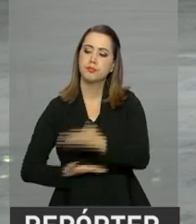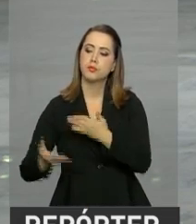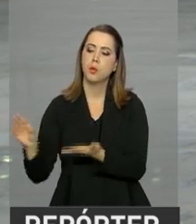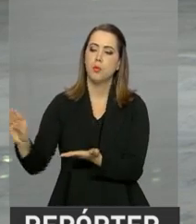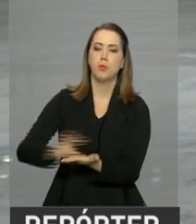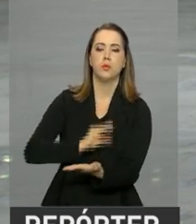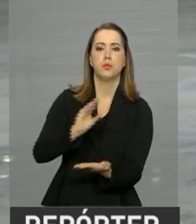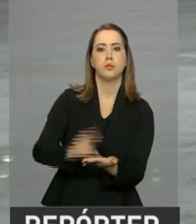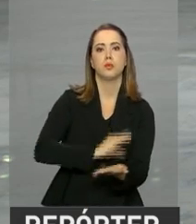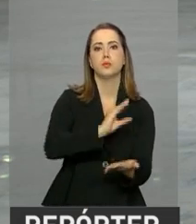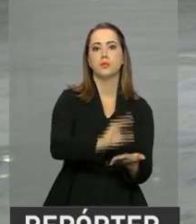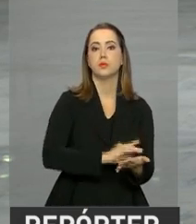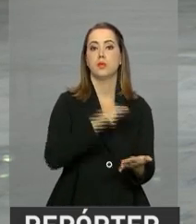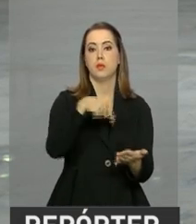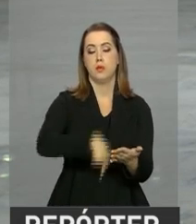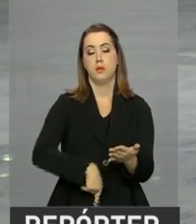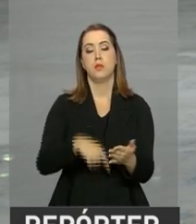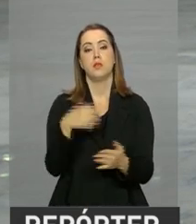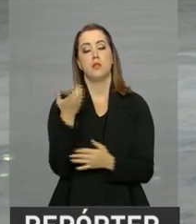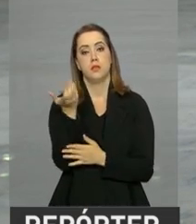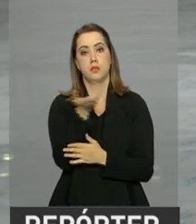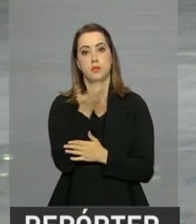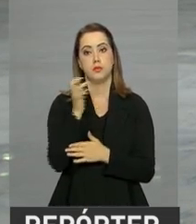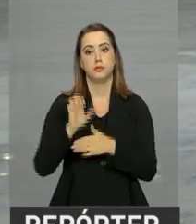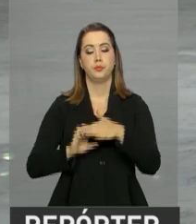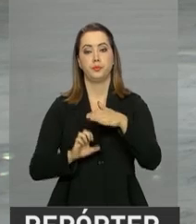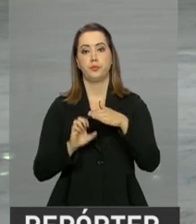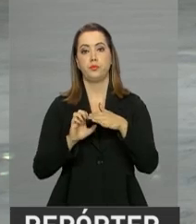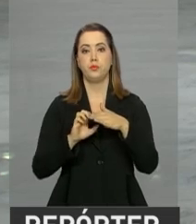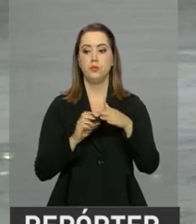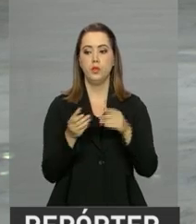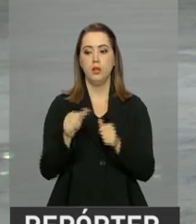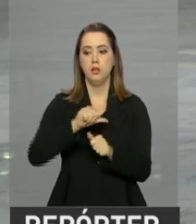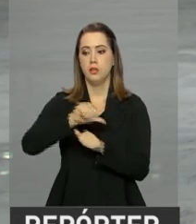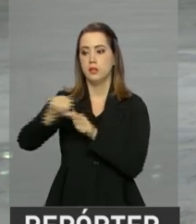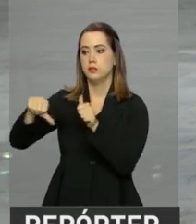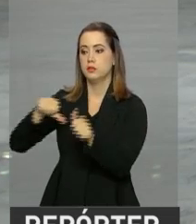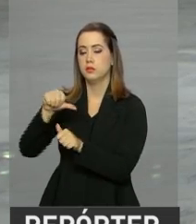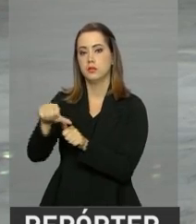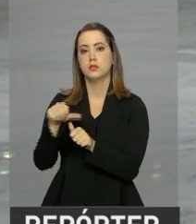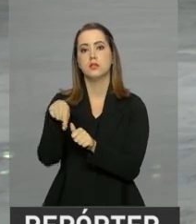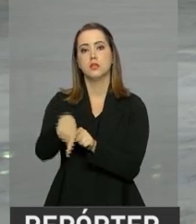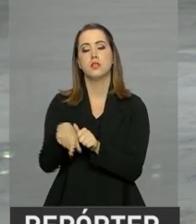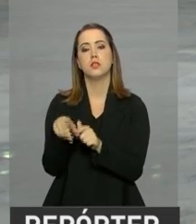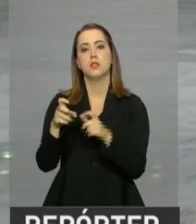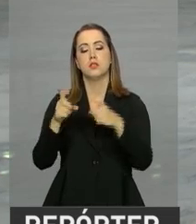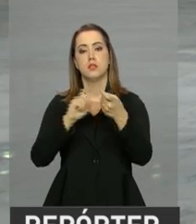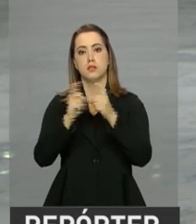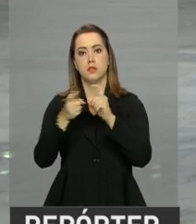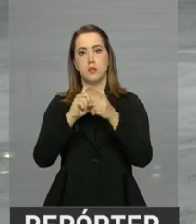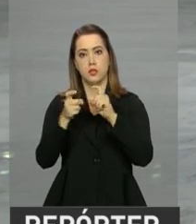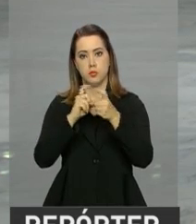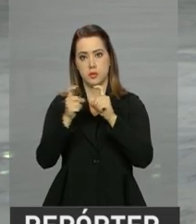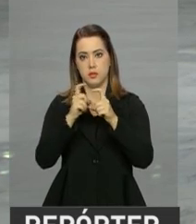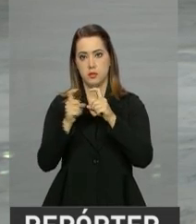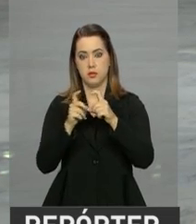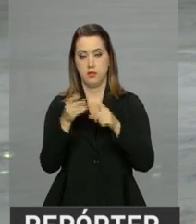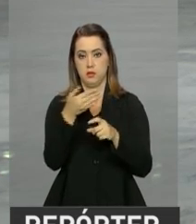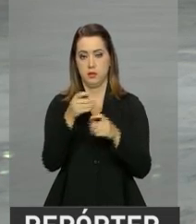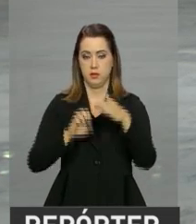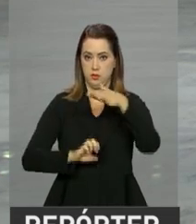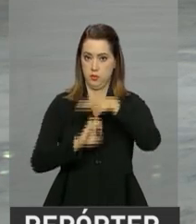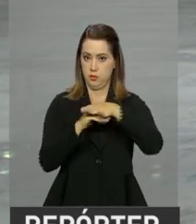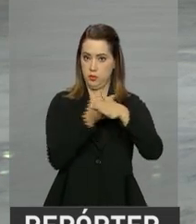que tem a meta de transferir setores da infraestrutura brasileira para a exploração da iniciativa